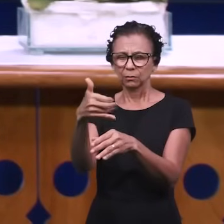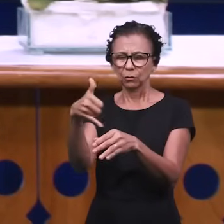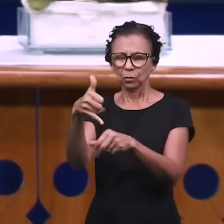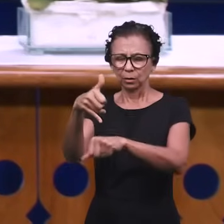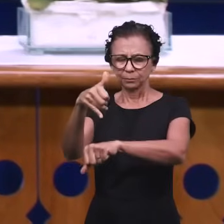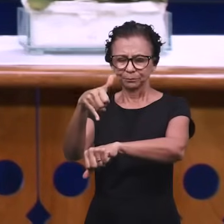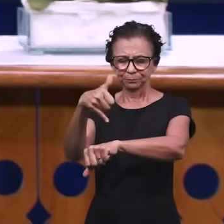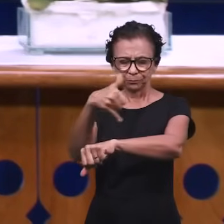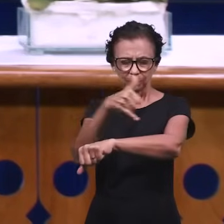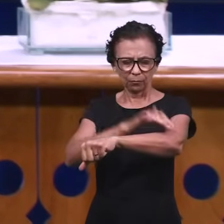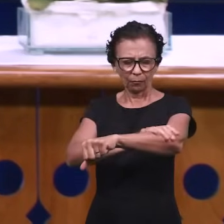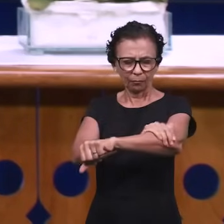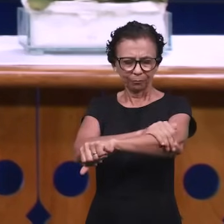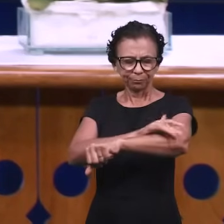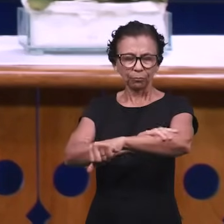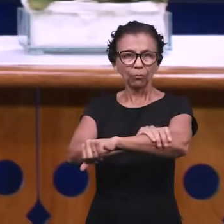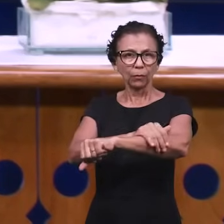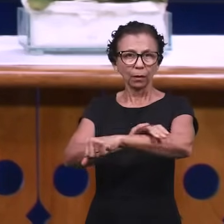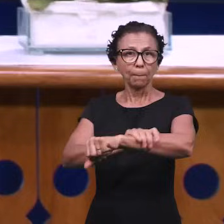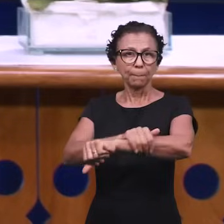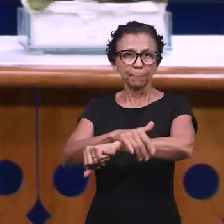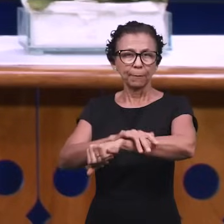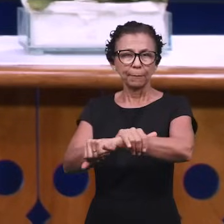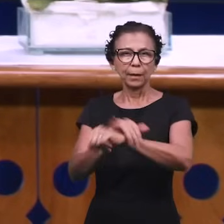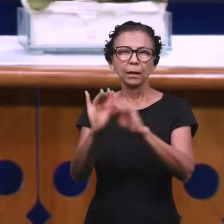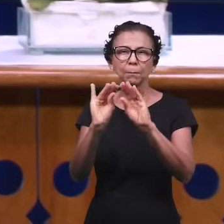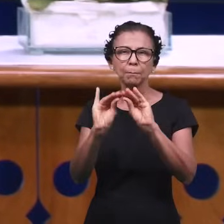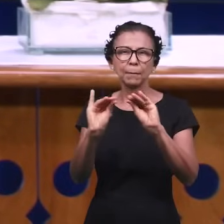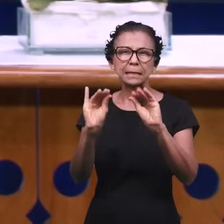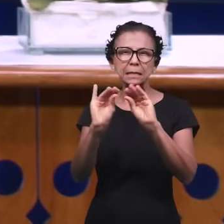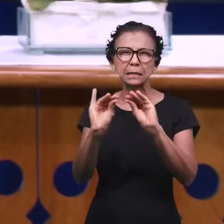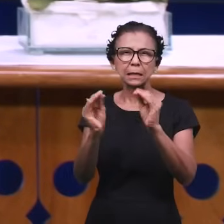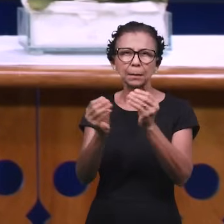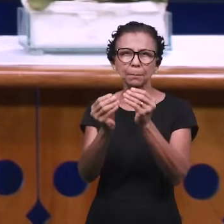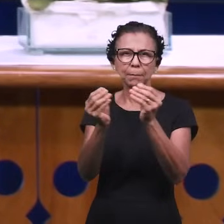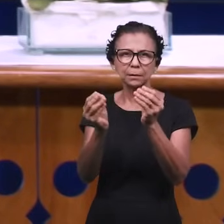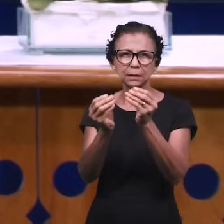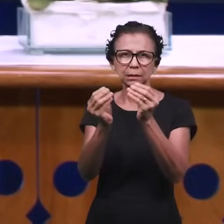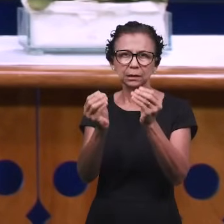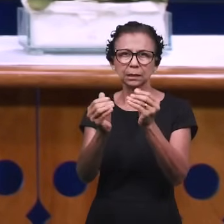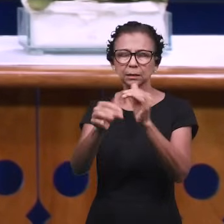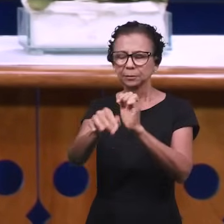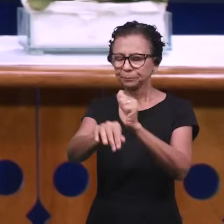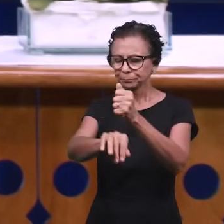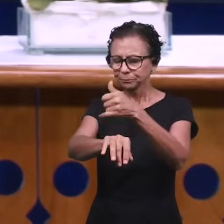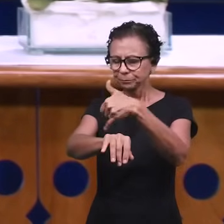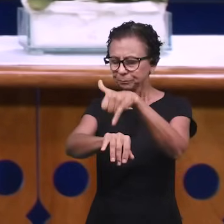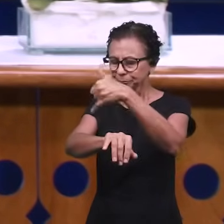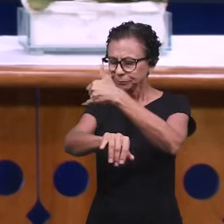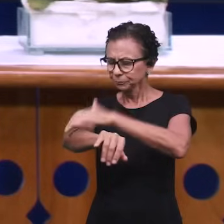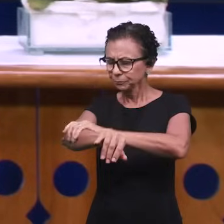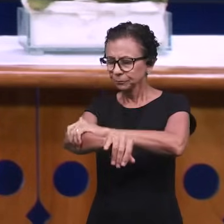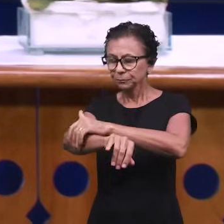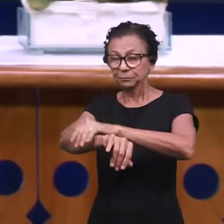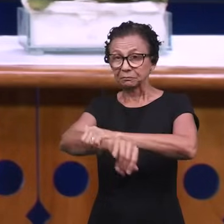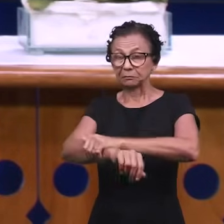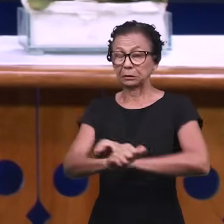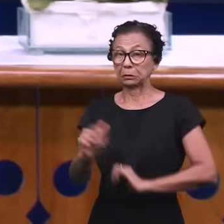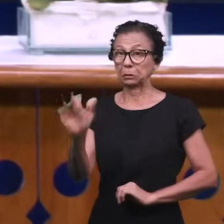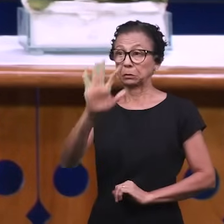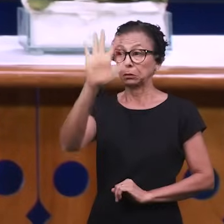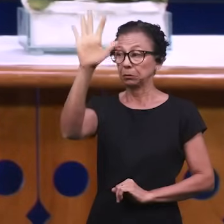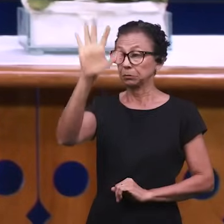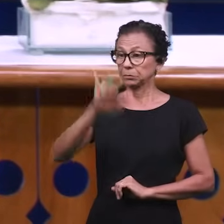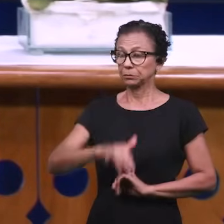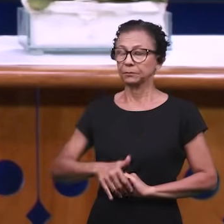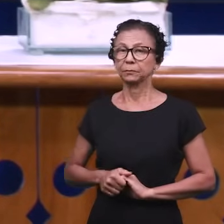suavizar a pele e que servia e que vinha perfumado. O nardo aqui era um perfume caríssimo, né? Para se